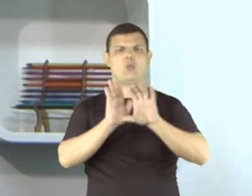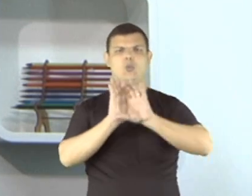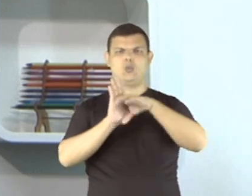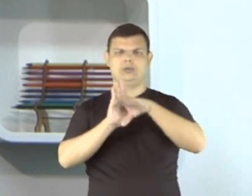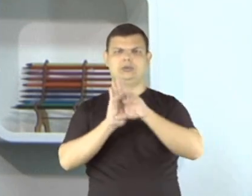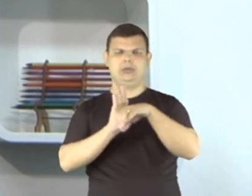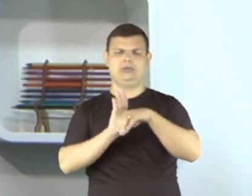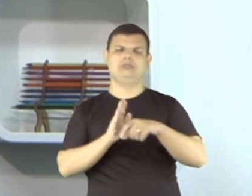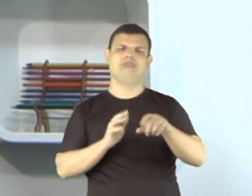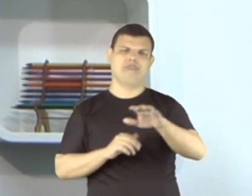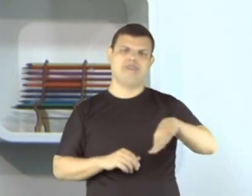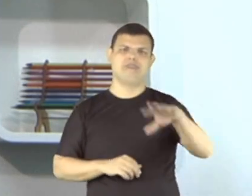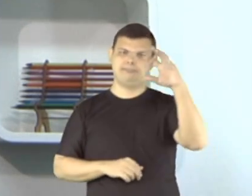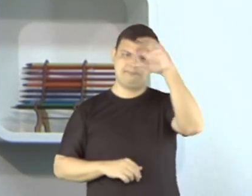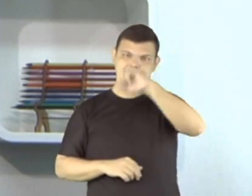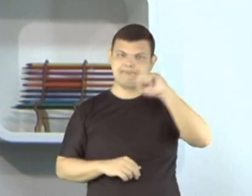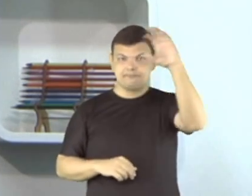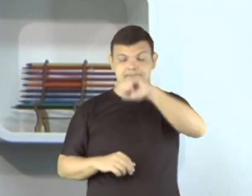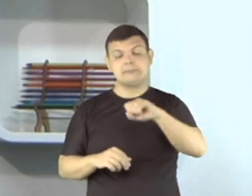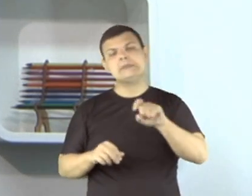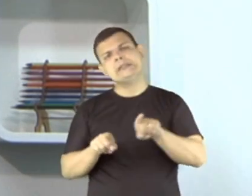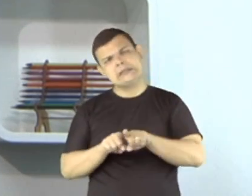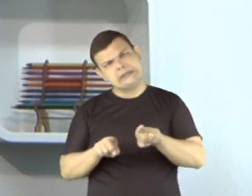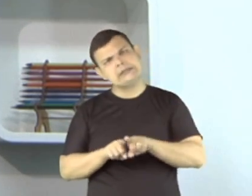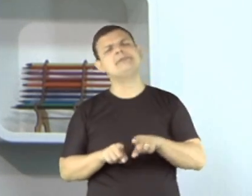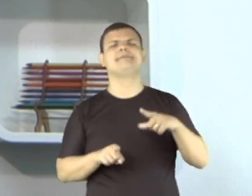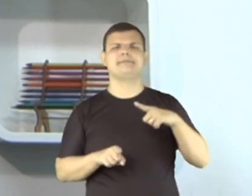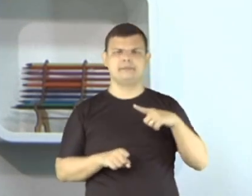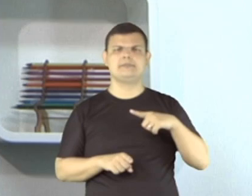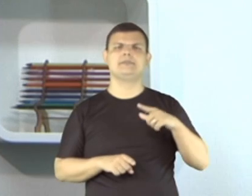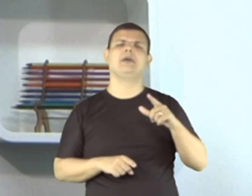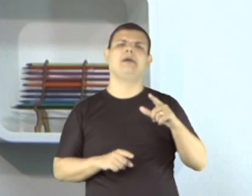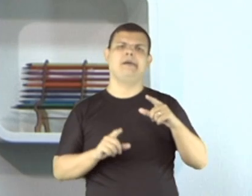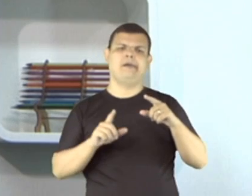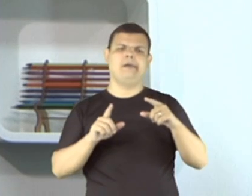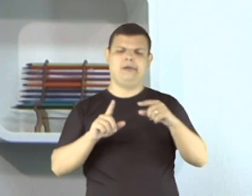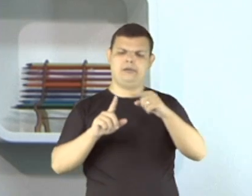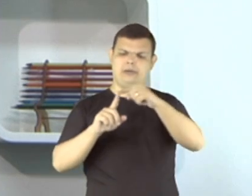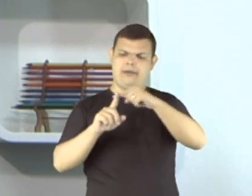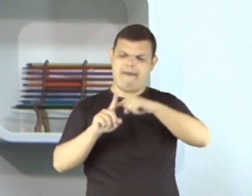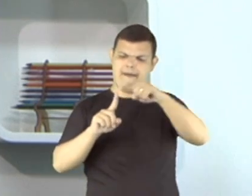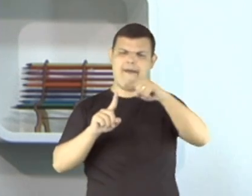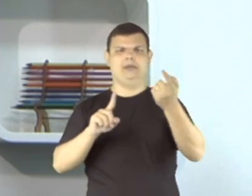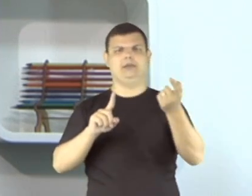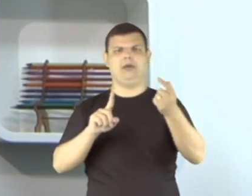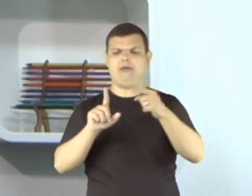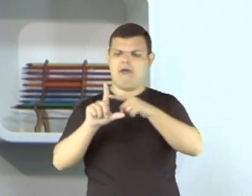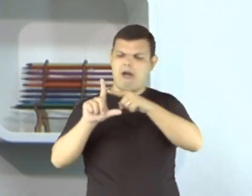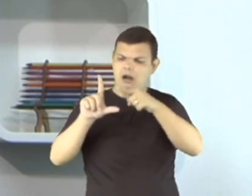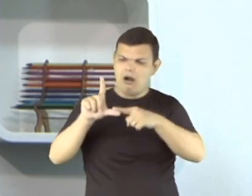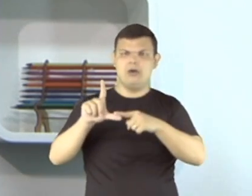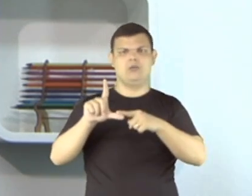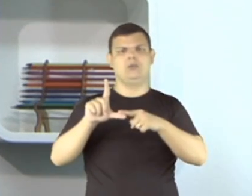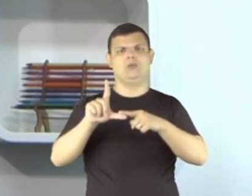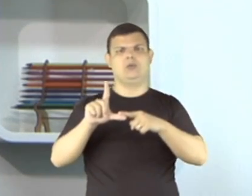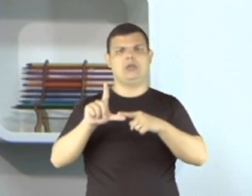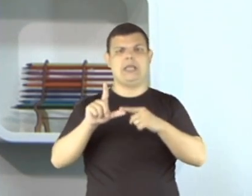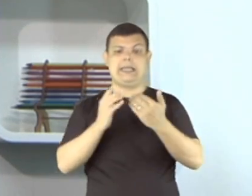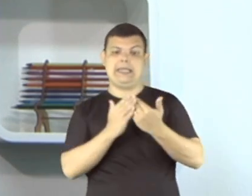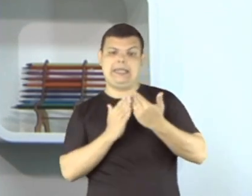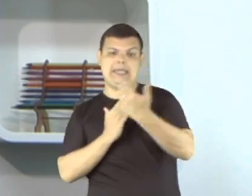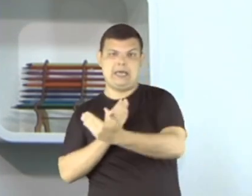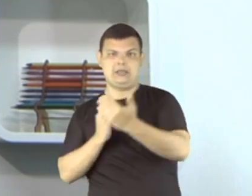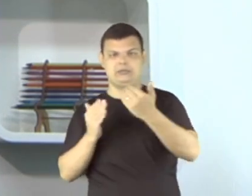vamos trabalhar. Também trabalharemos polígono, também trabalharemos ângulos, também trabalharemos a questão da referência de lado